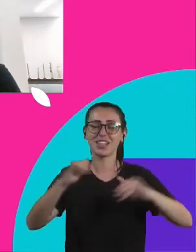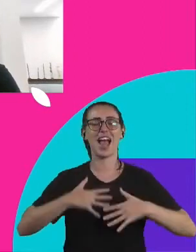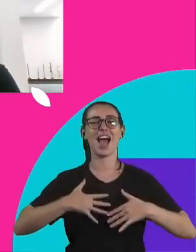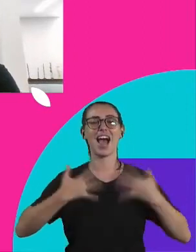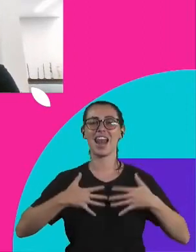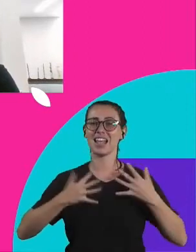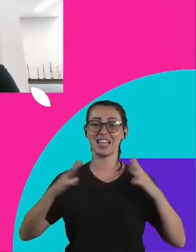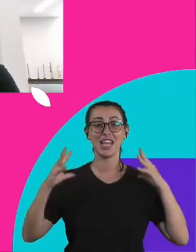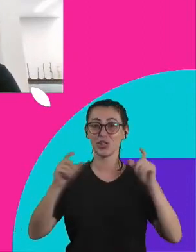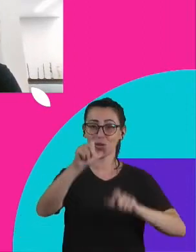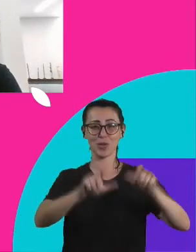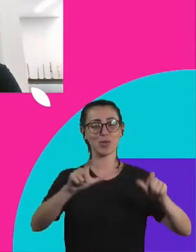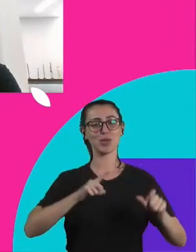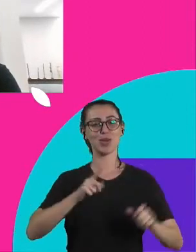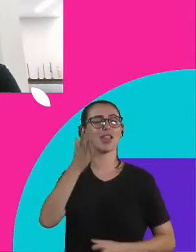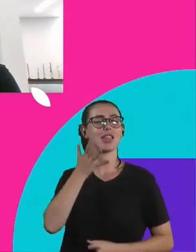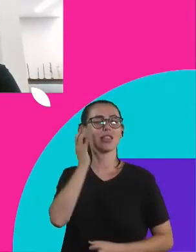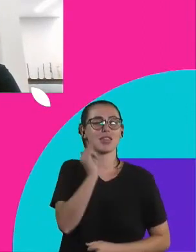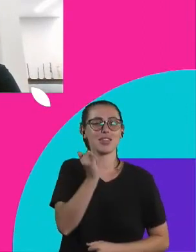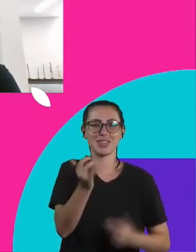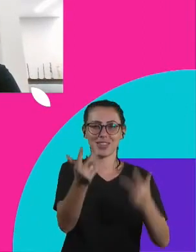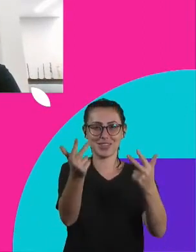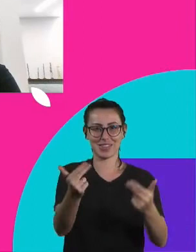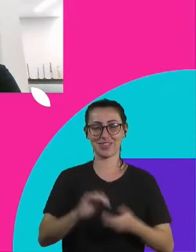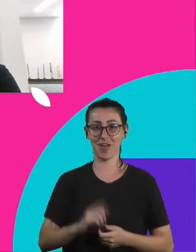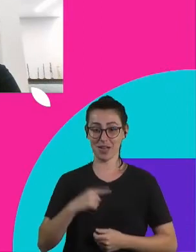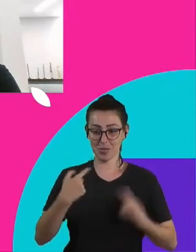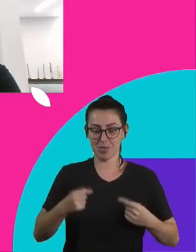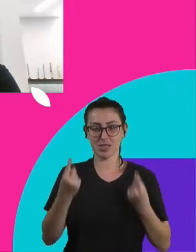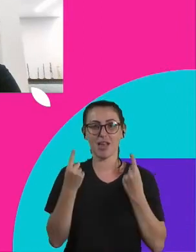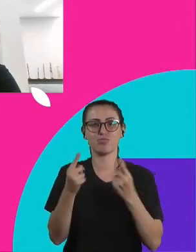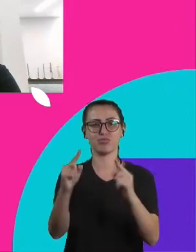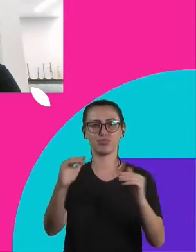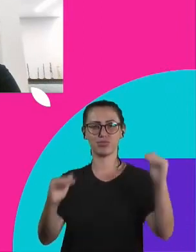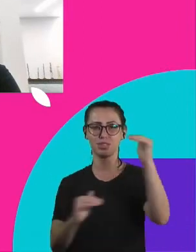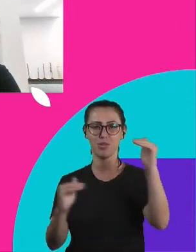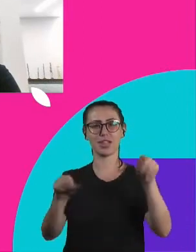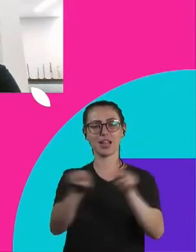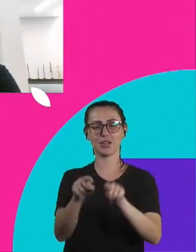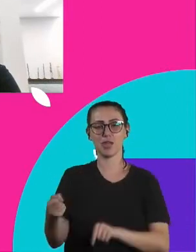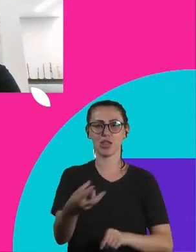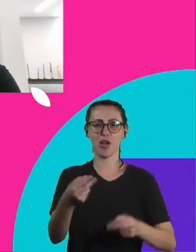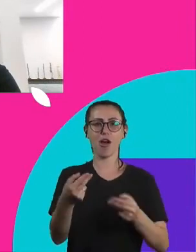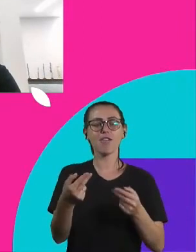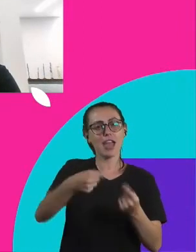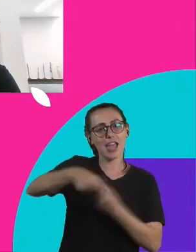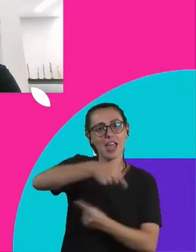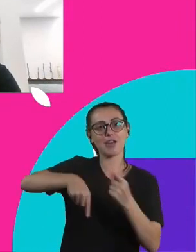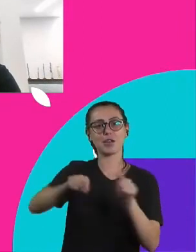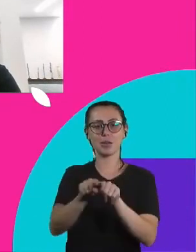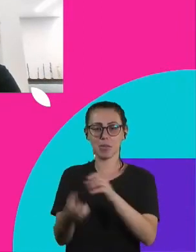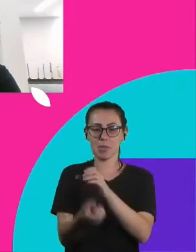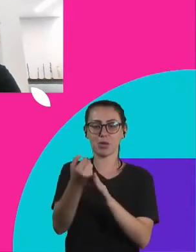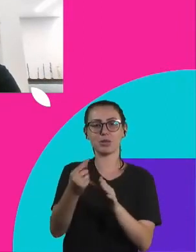está dizendo a mesma coisa. Temos que enfrentar a desigualdade, criar uma nova economia, um novo jeito de produzir, consumir e distribuir